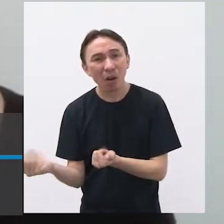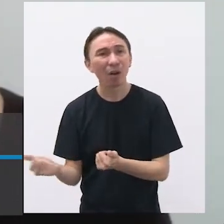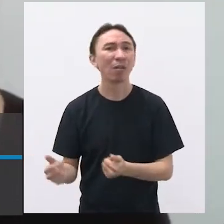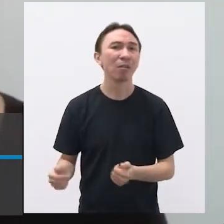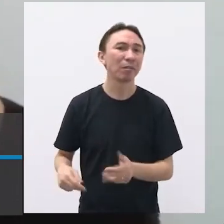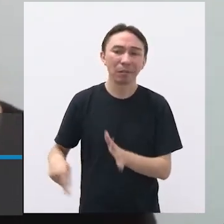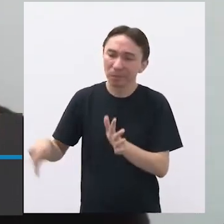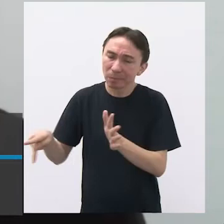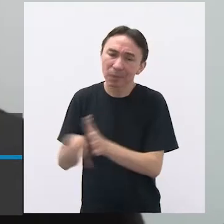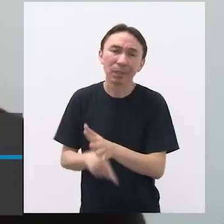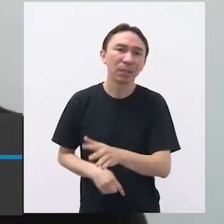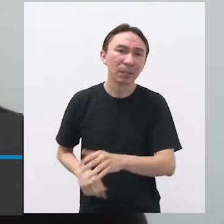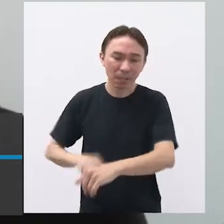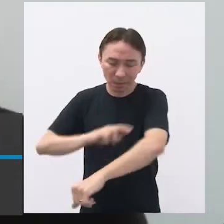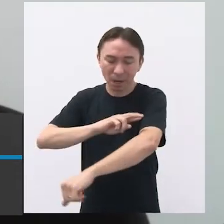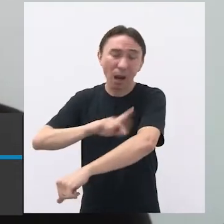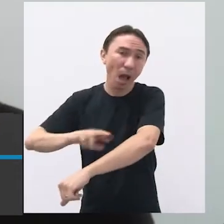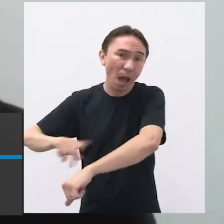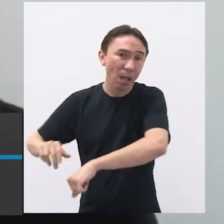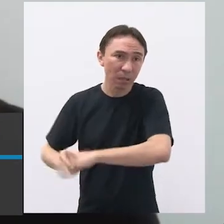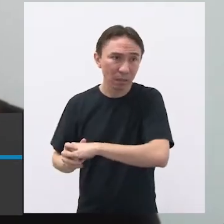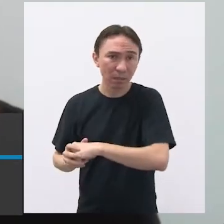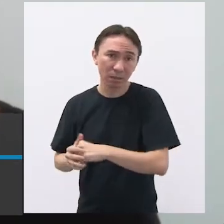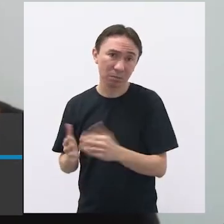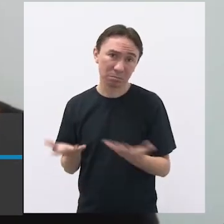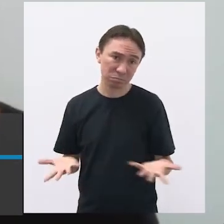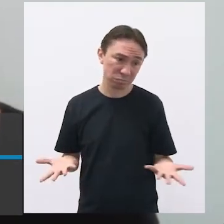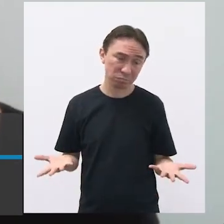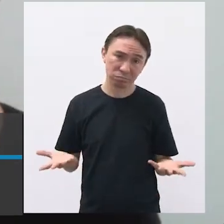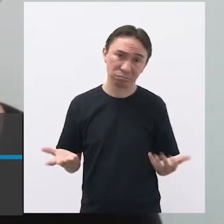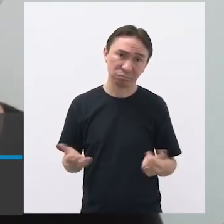étnico-racial que não seja aí aquele